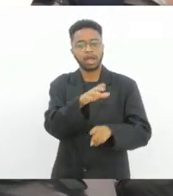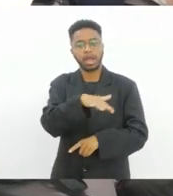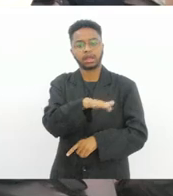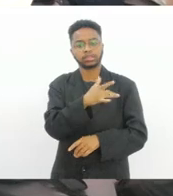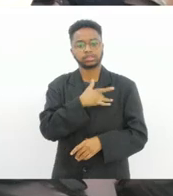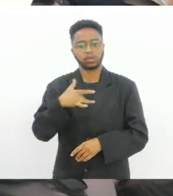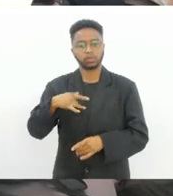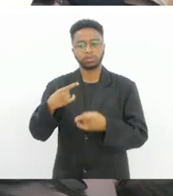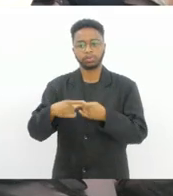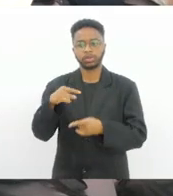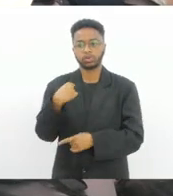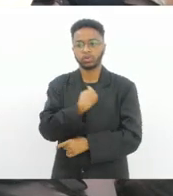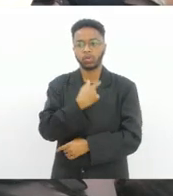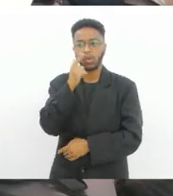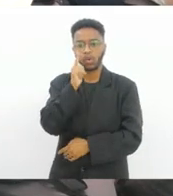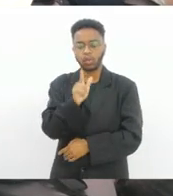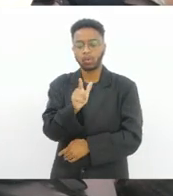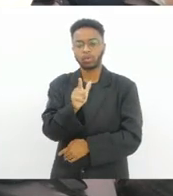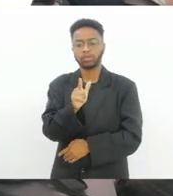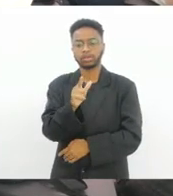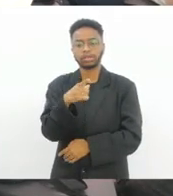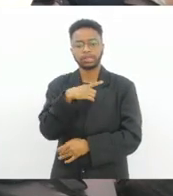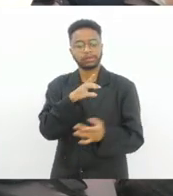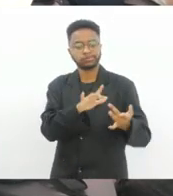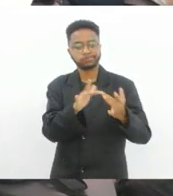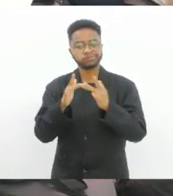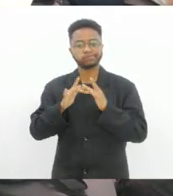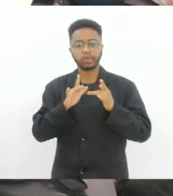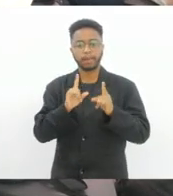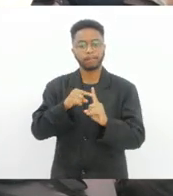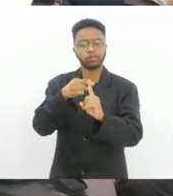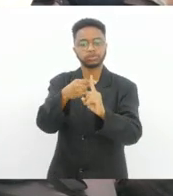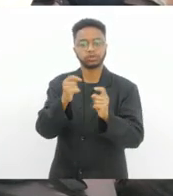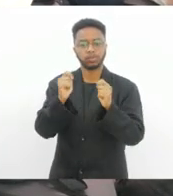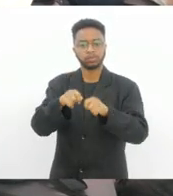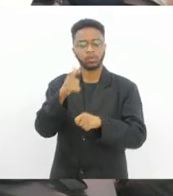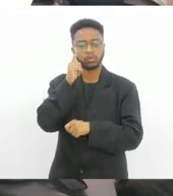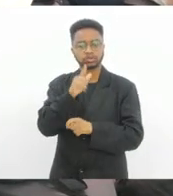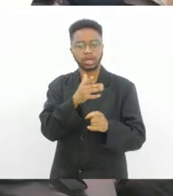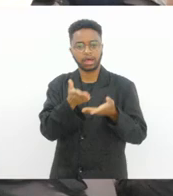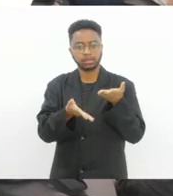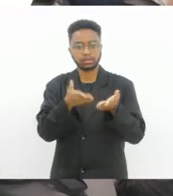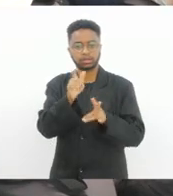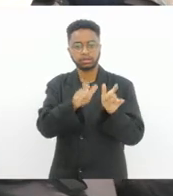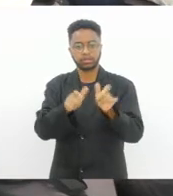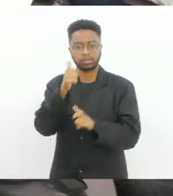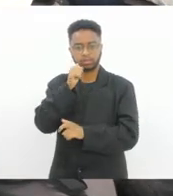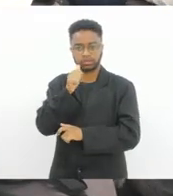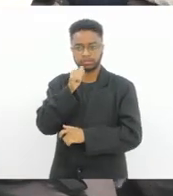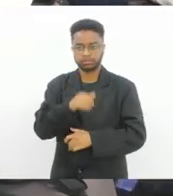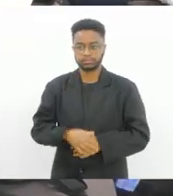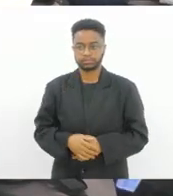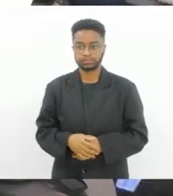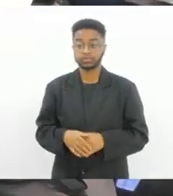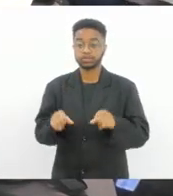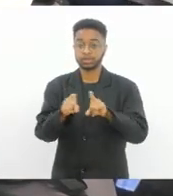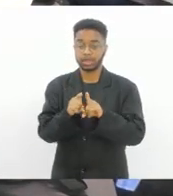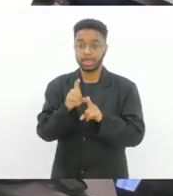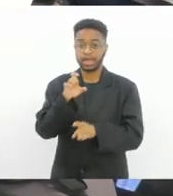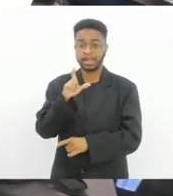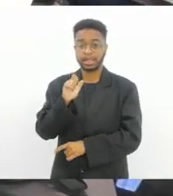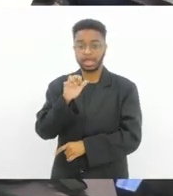ter aí uma cadeia mais positiva de atendimento às mulheres. E deixar a ELERJ